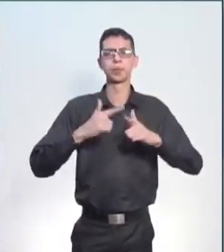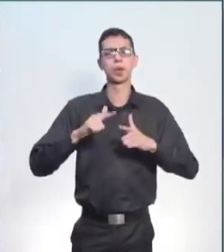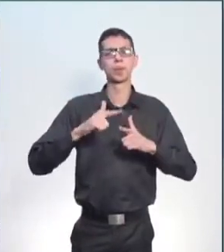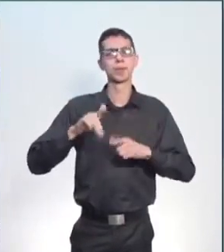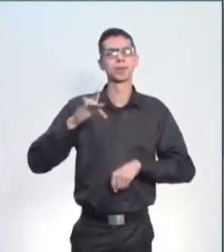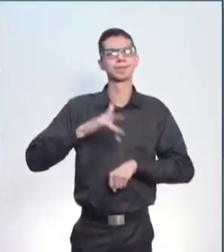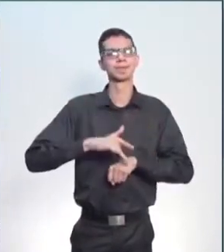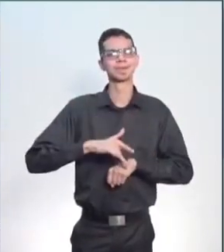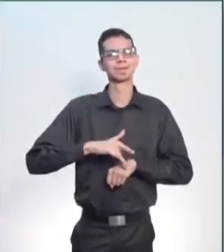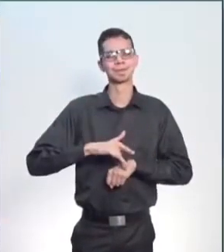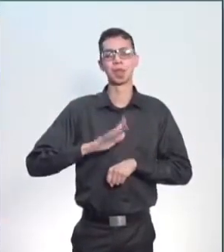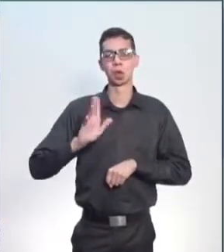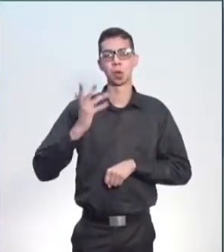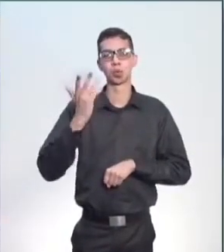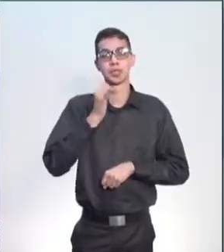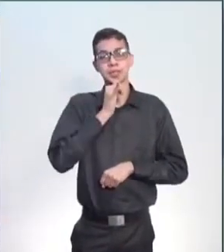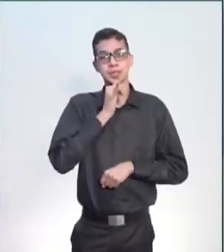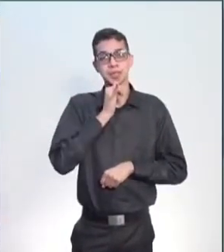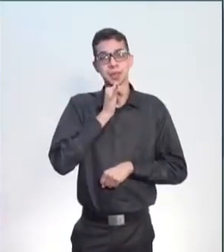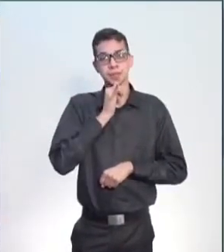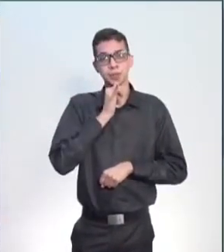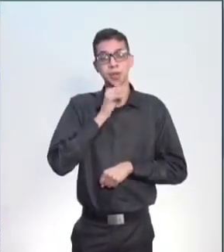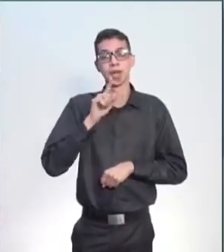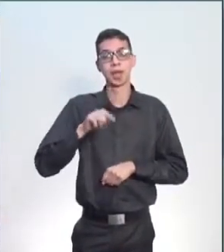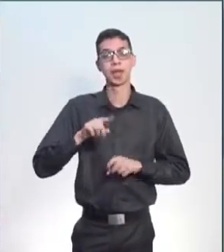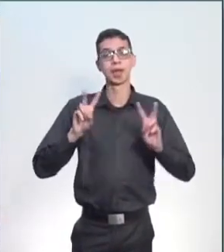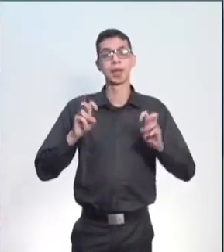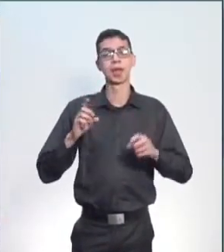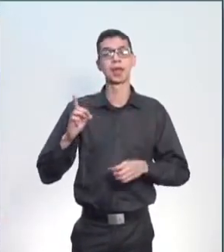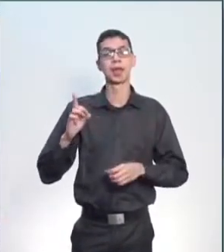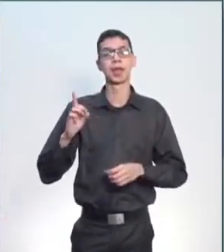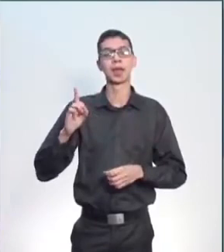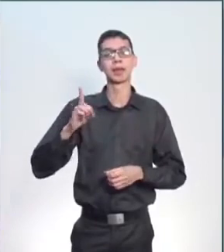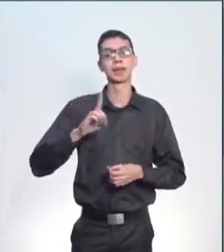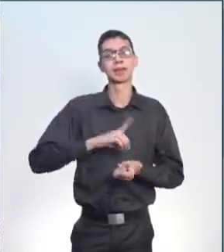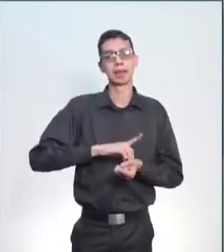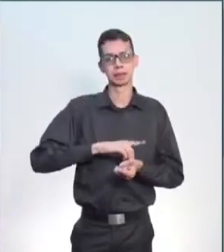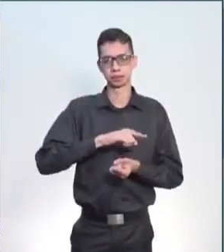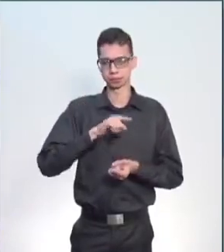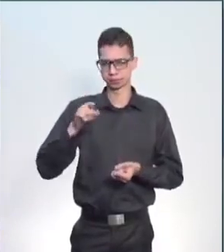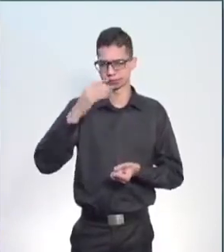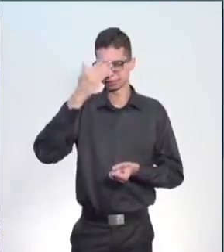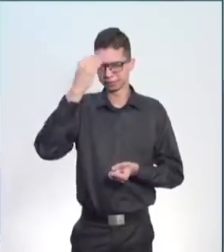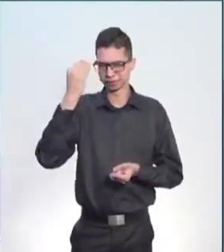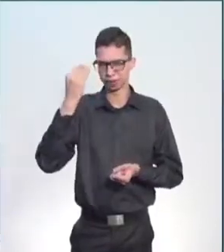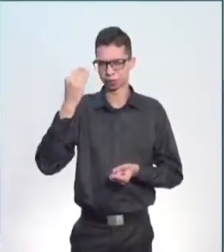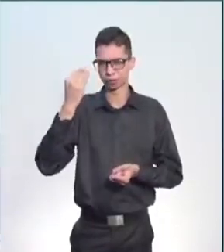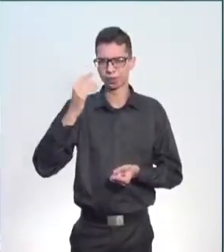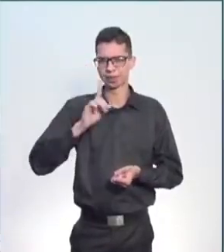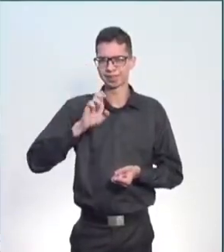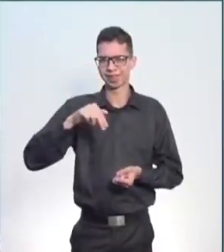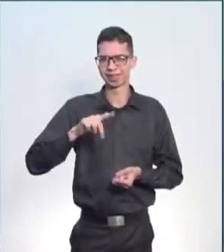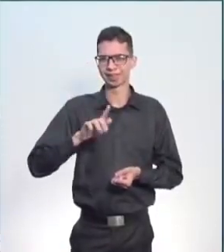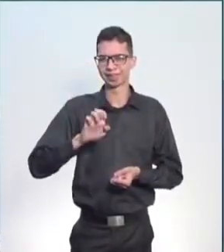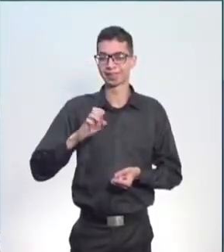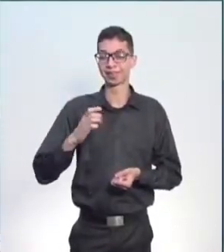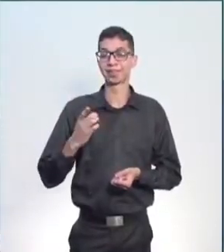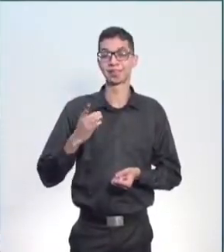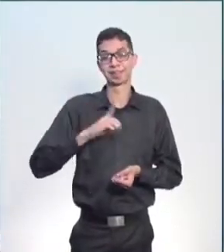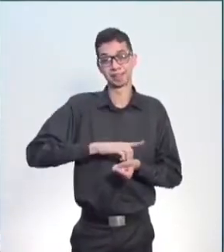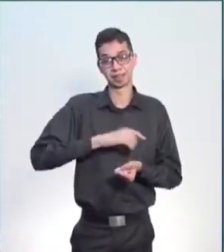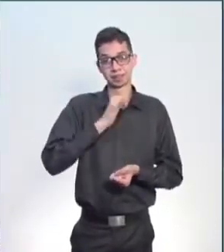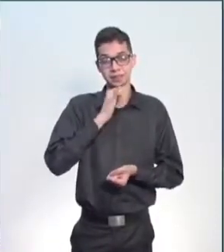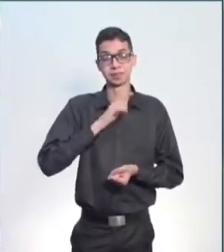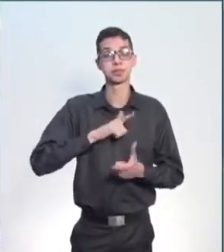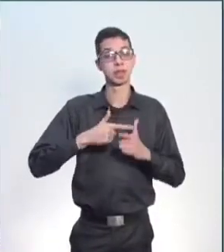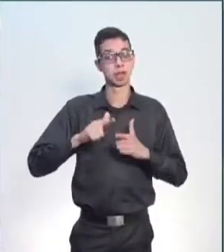tem acontecido, por exemplo, é a questão da dengue. Né? Todo mundo esqueceu da dengue, ninguém está falando dela. Né? Então, a gente tem um